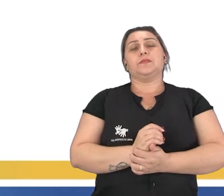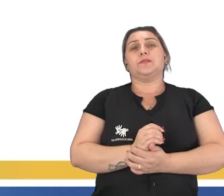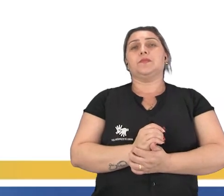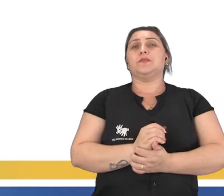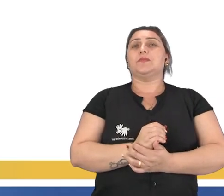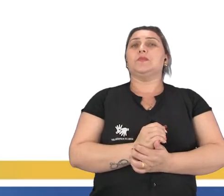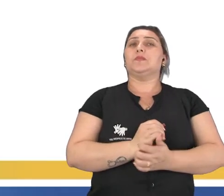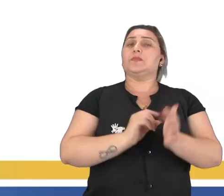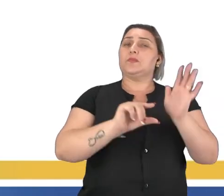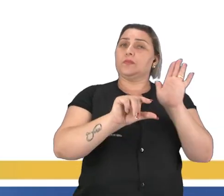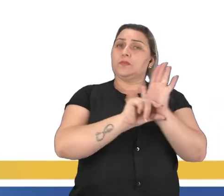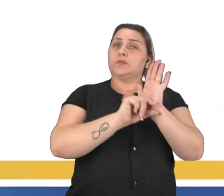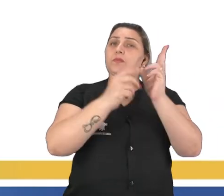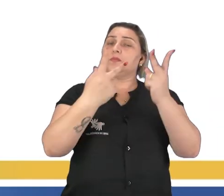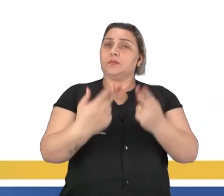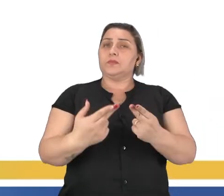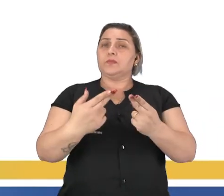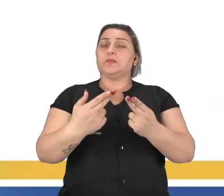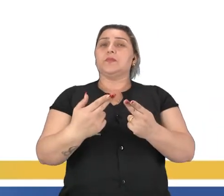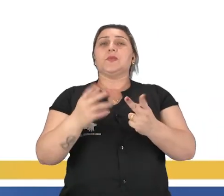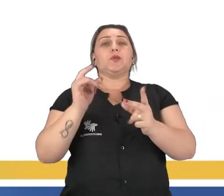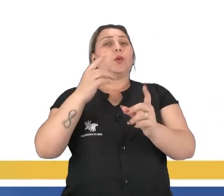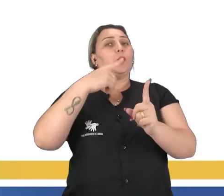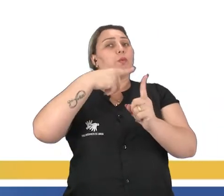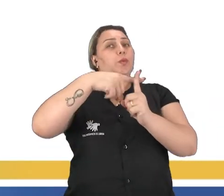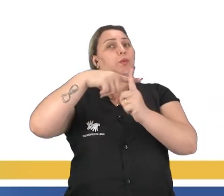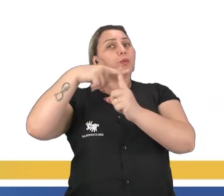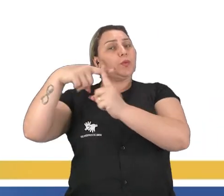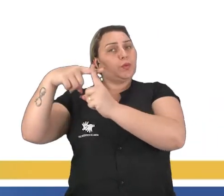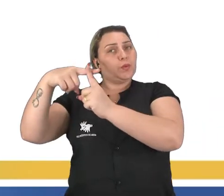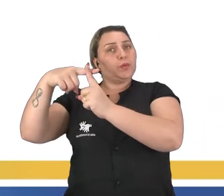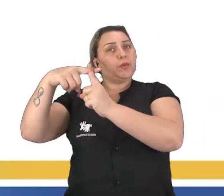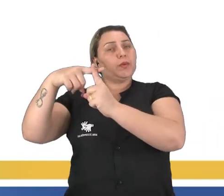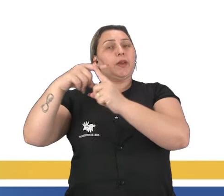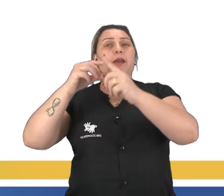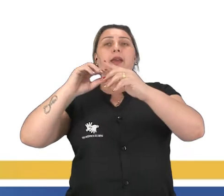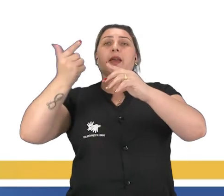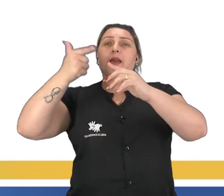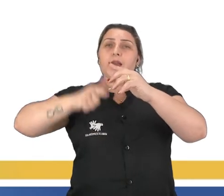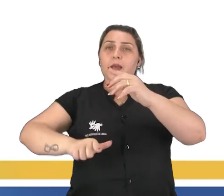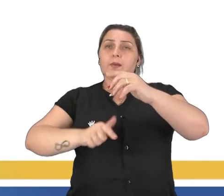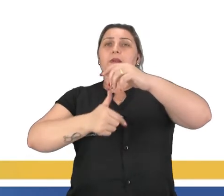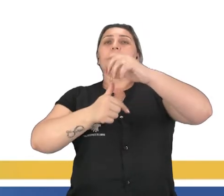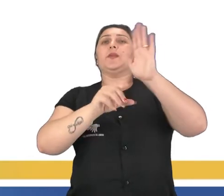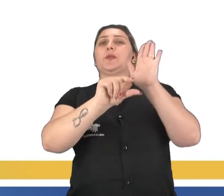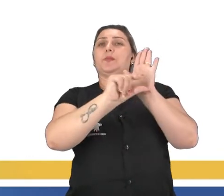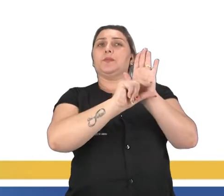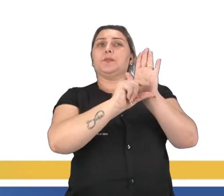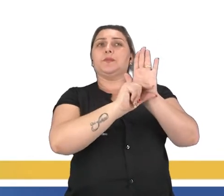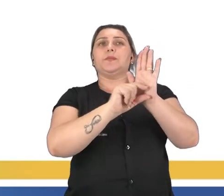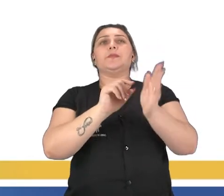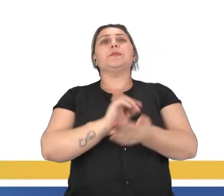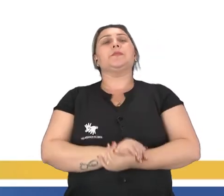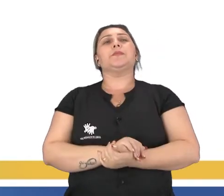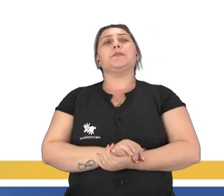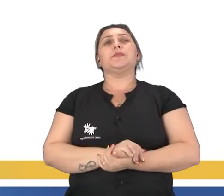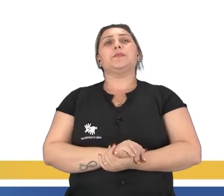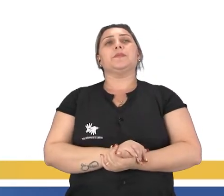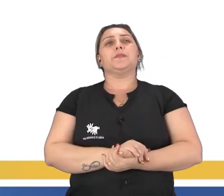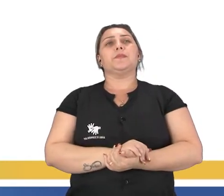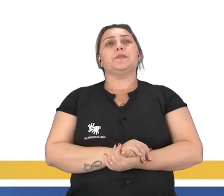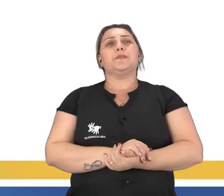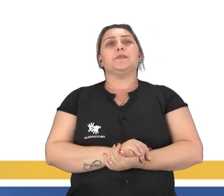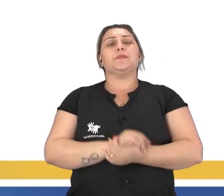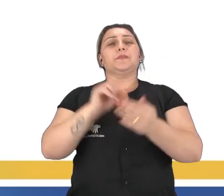iguais, né, ocorreu isso daí. Eu somei os meus numeradores e repeti o meu denominador.